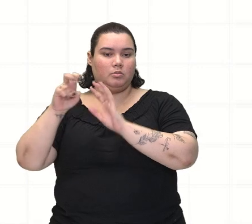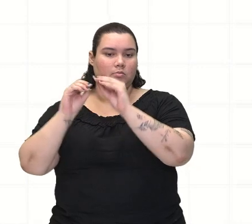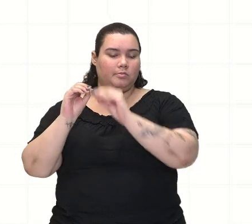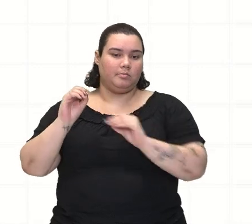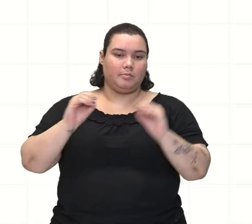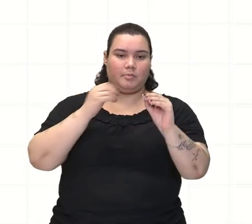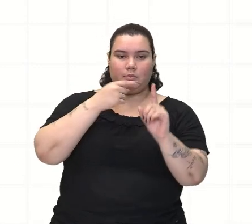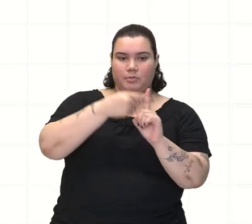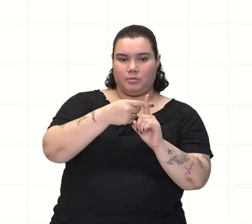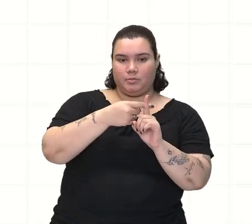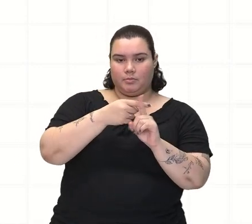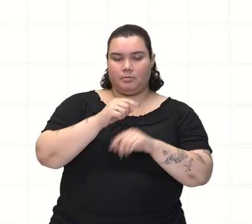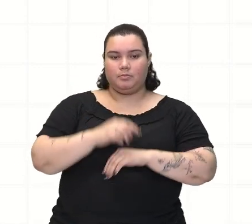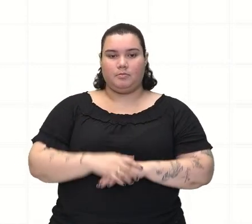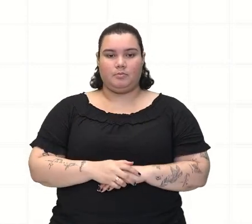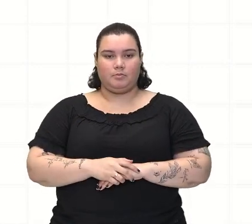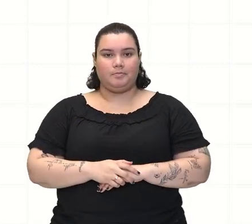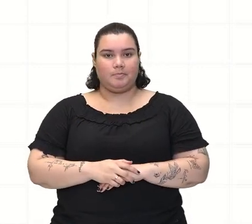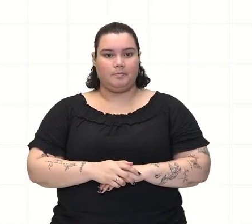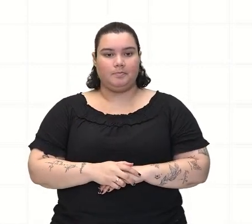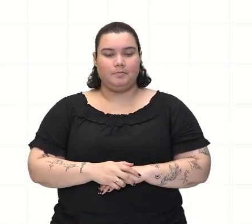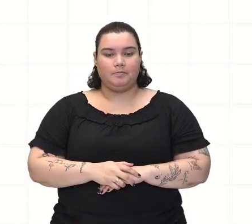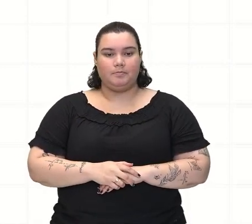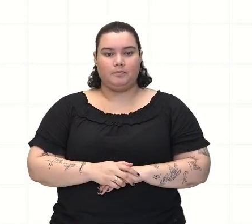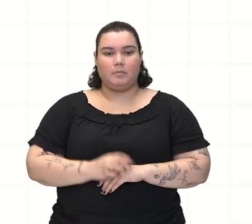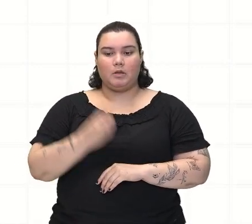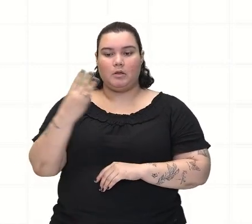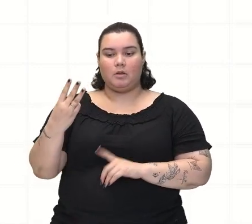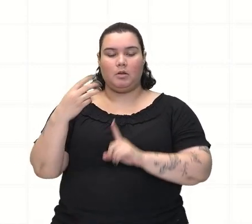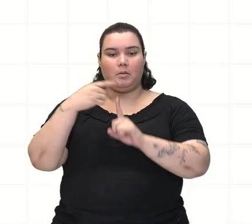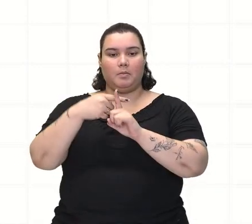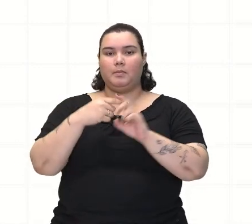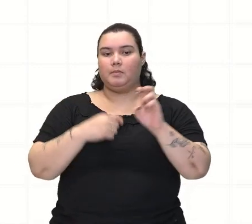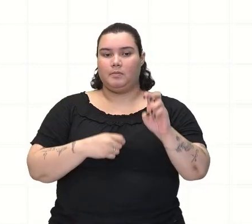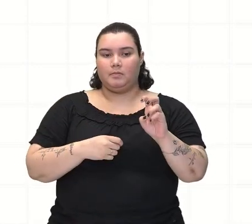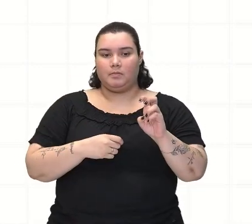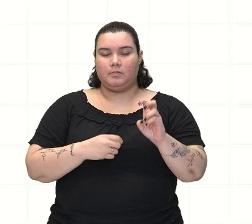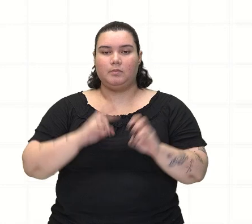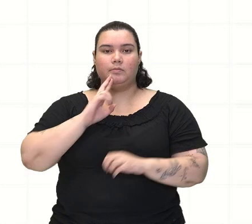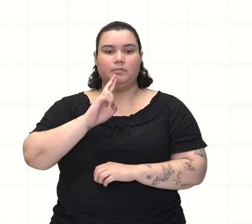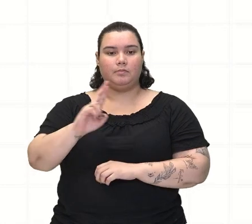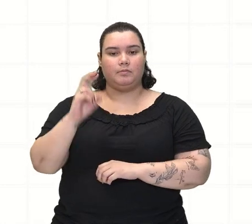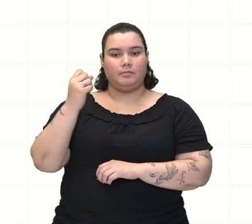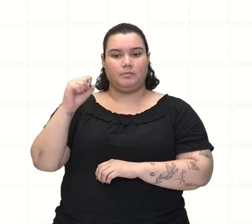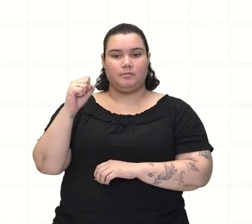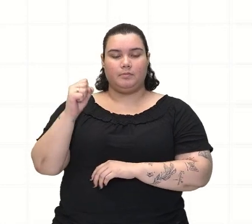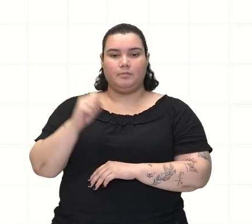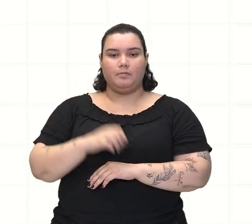lado positivo. Vai ficar mais 5. 3 mais 5, 8.